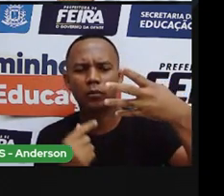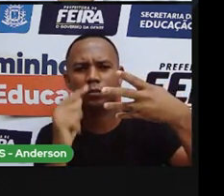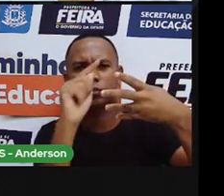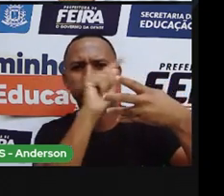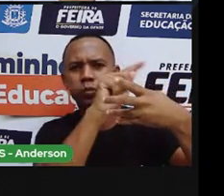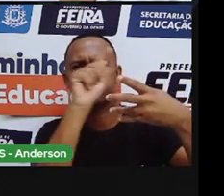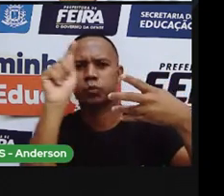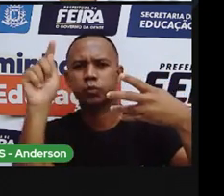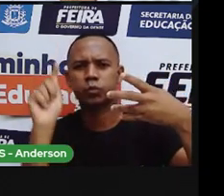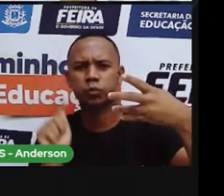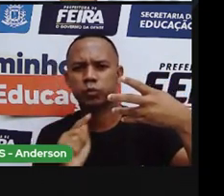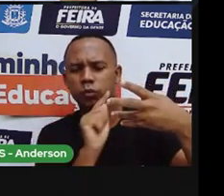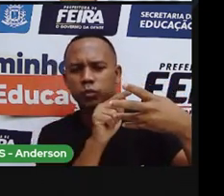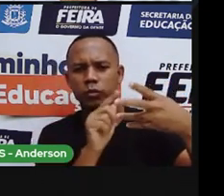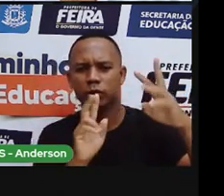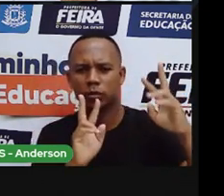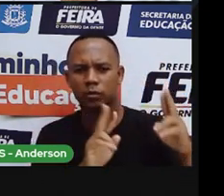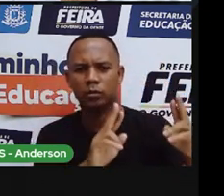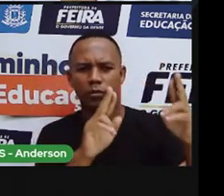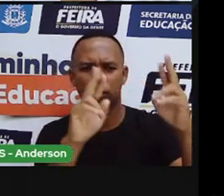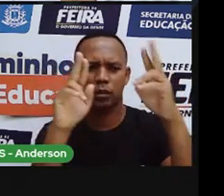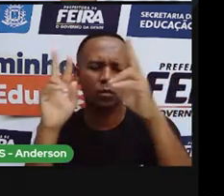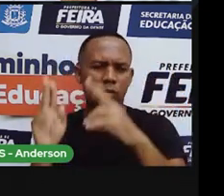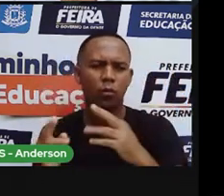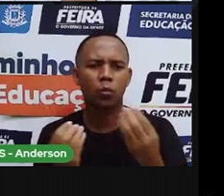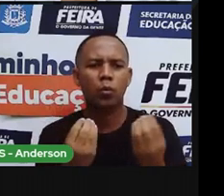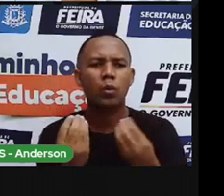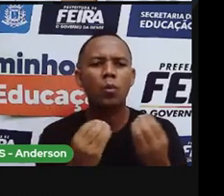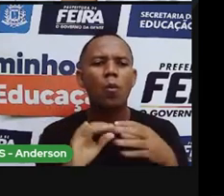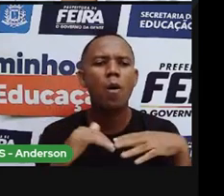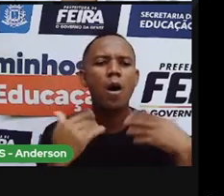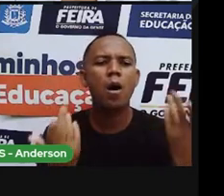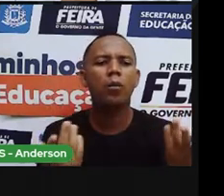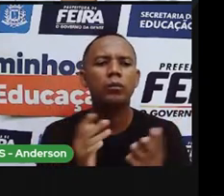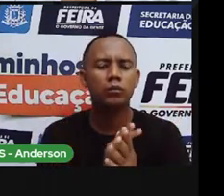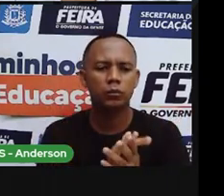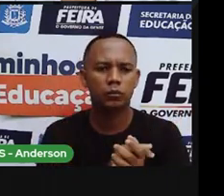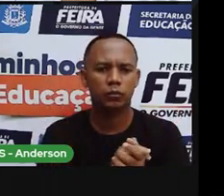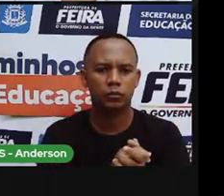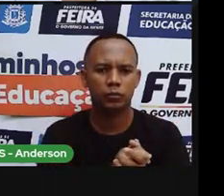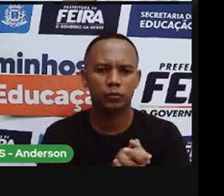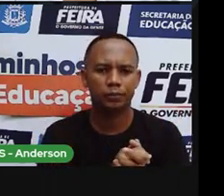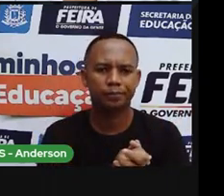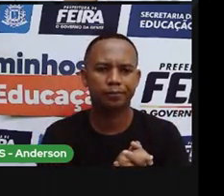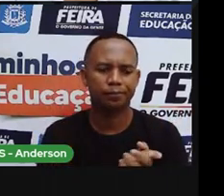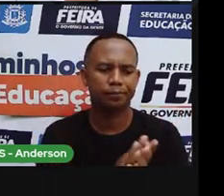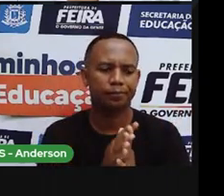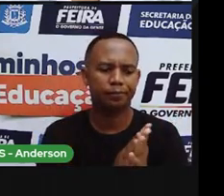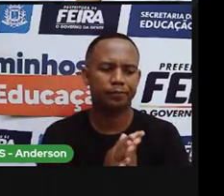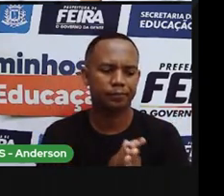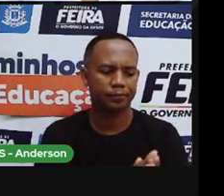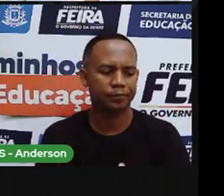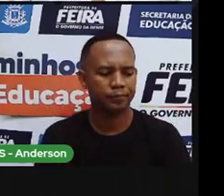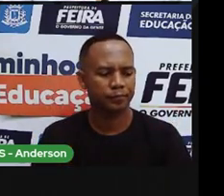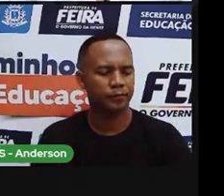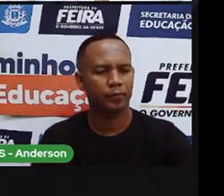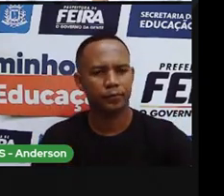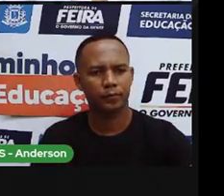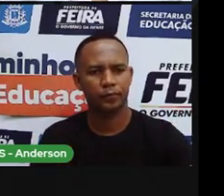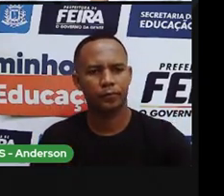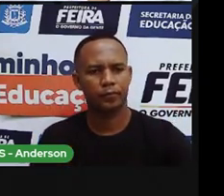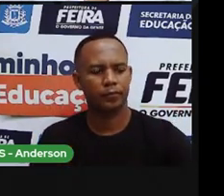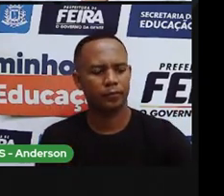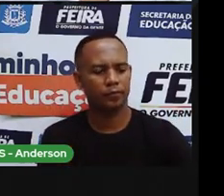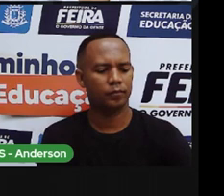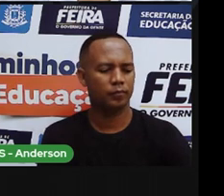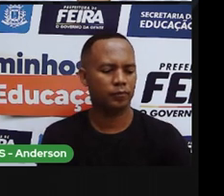né? Que possuem lados aí, são quatro lados, mas dois de um tamanho e dois de outro. Bom,